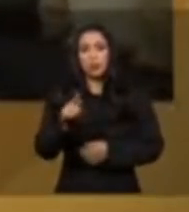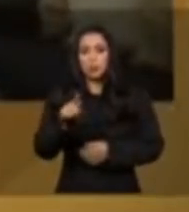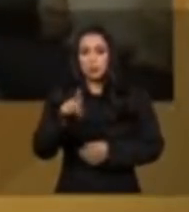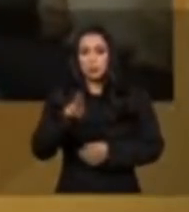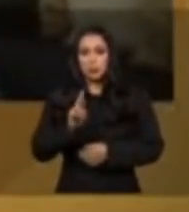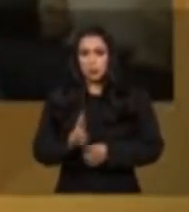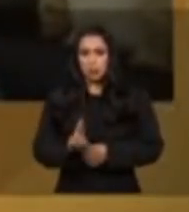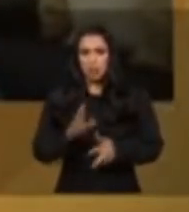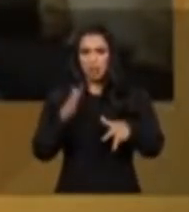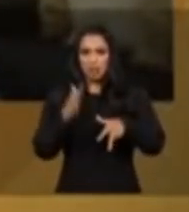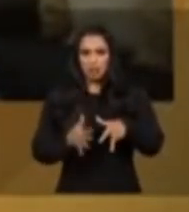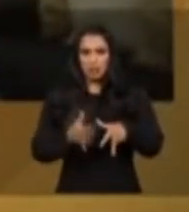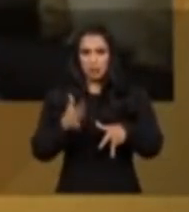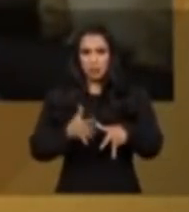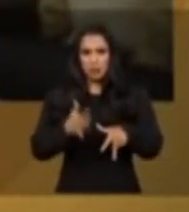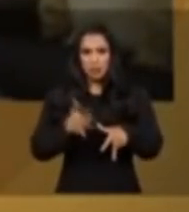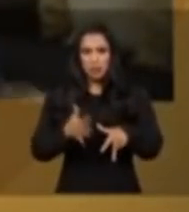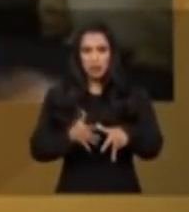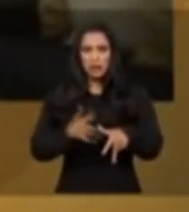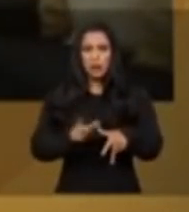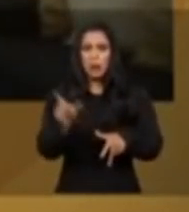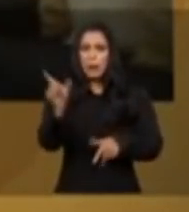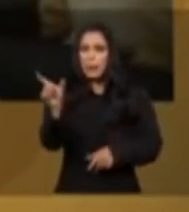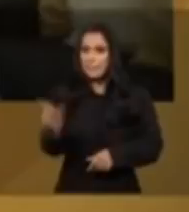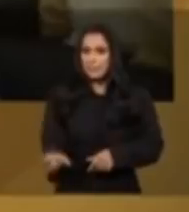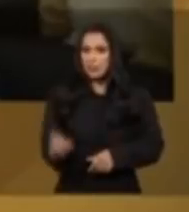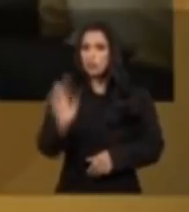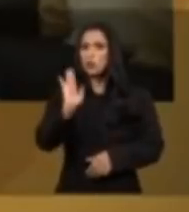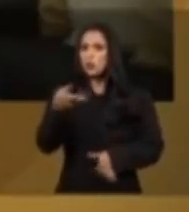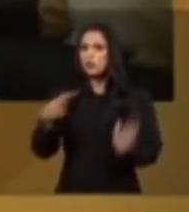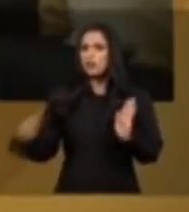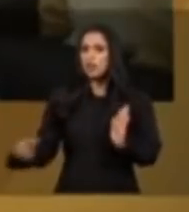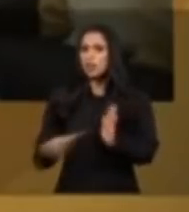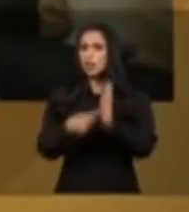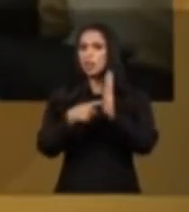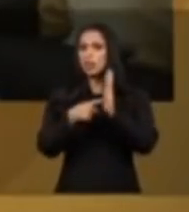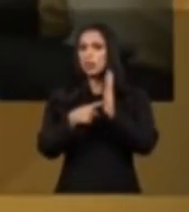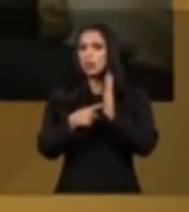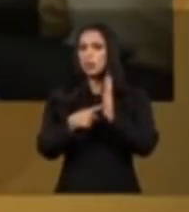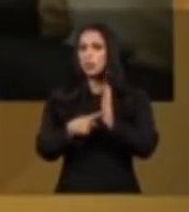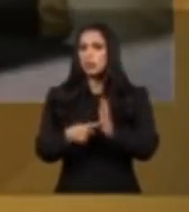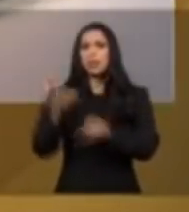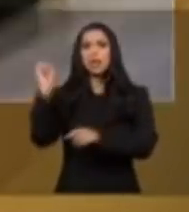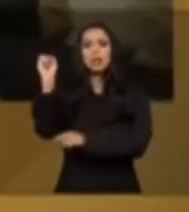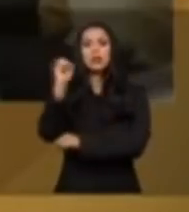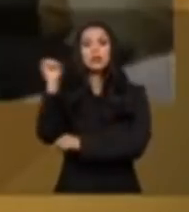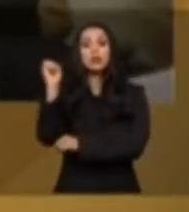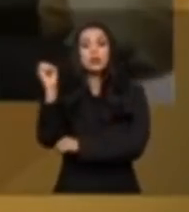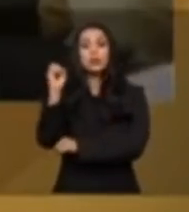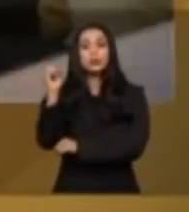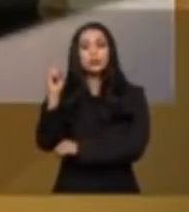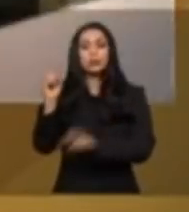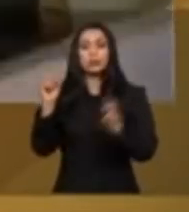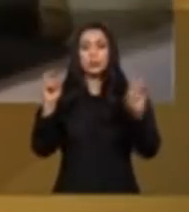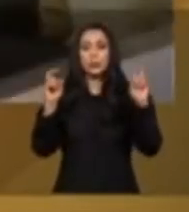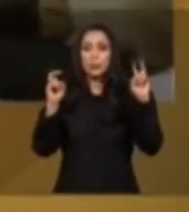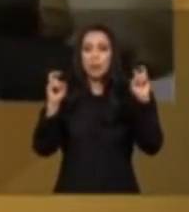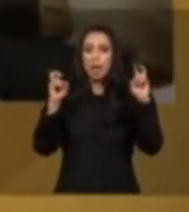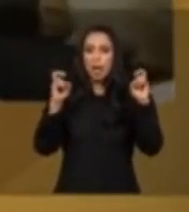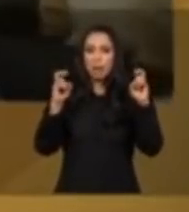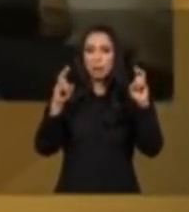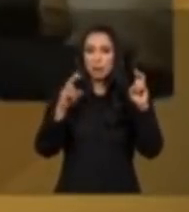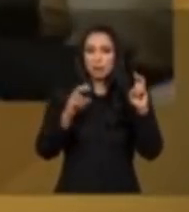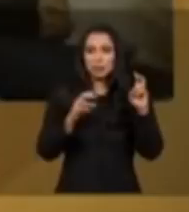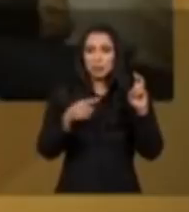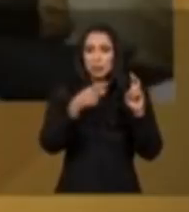sua sustentação oral, disse que a pessoa já está denunciada no Rio Grande do Sul. Abre aspas.